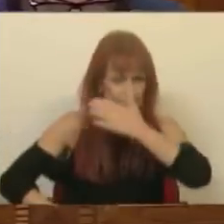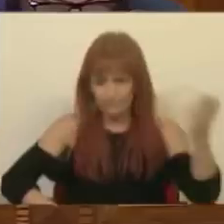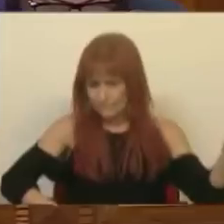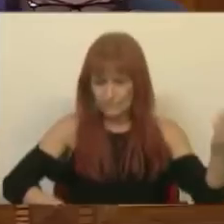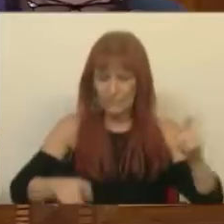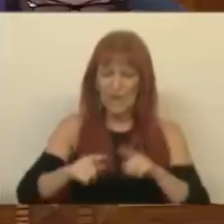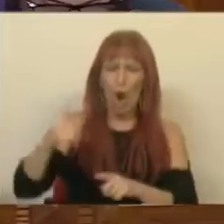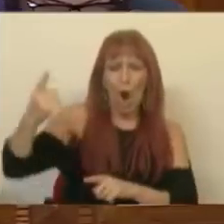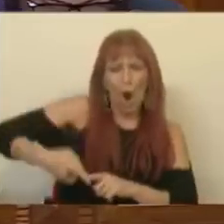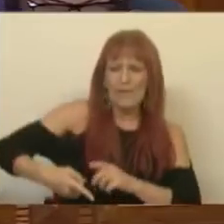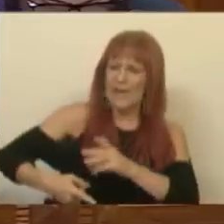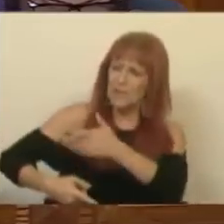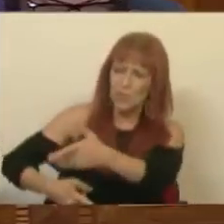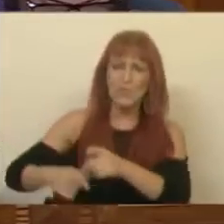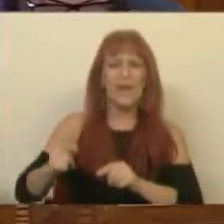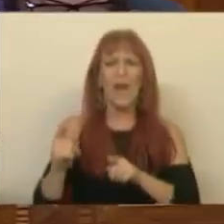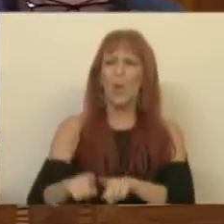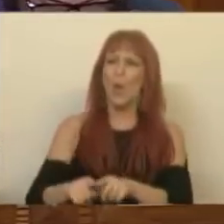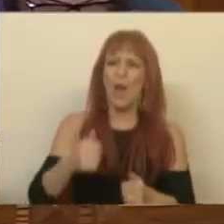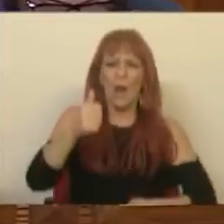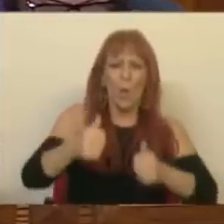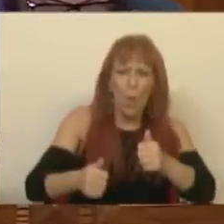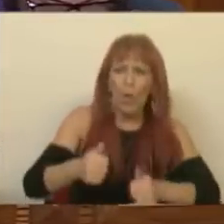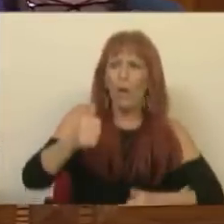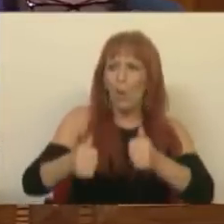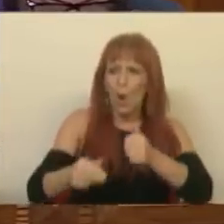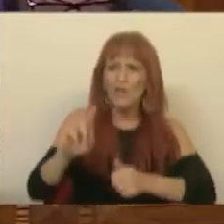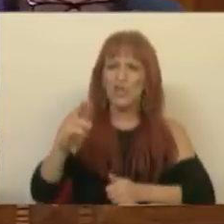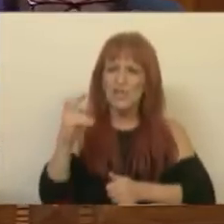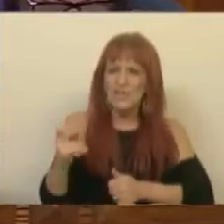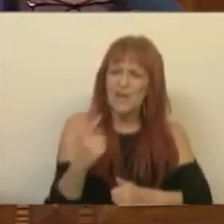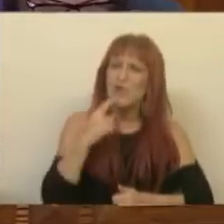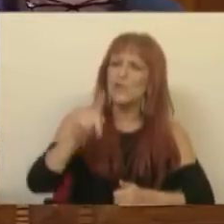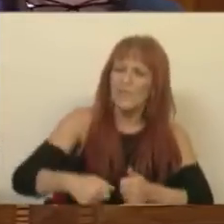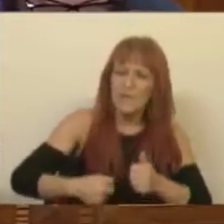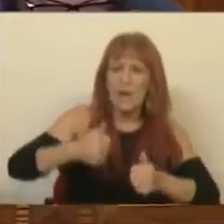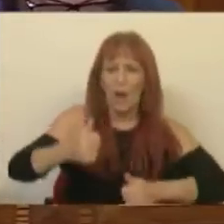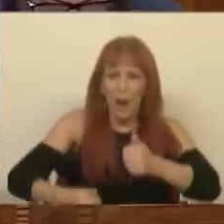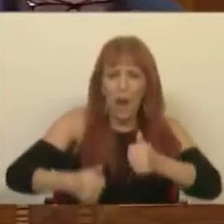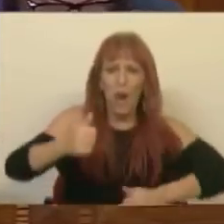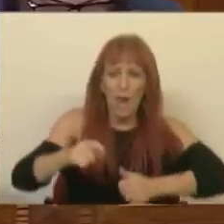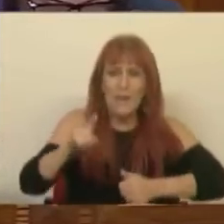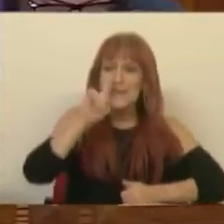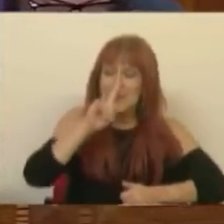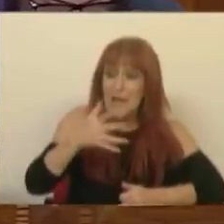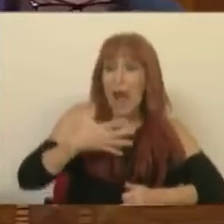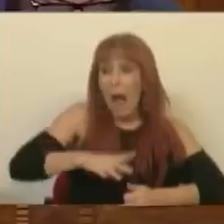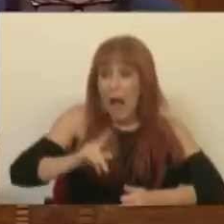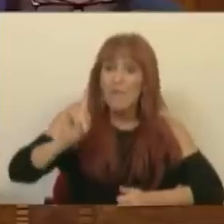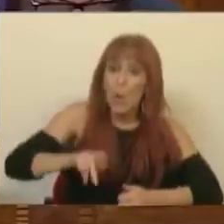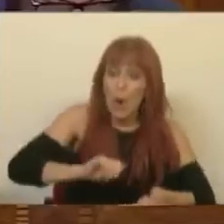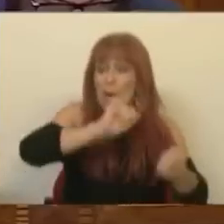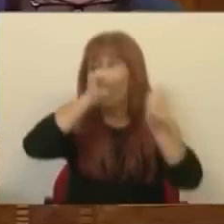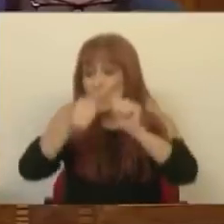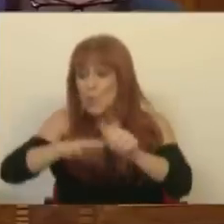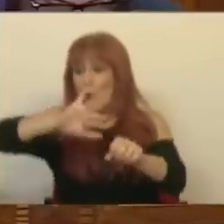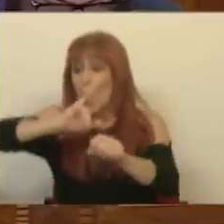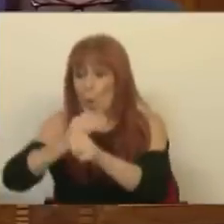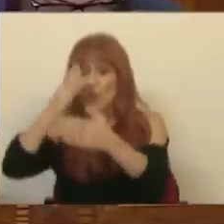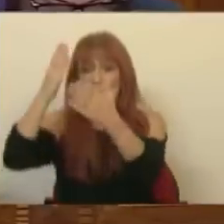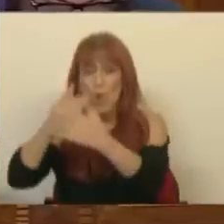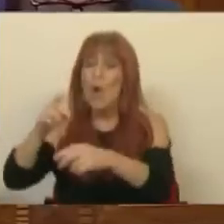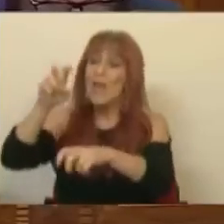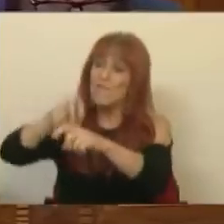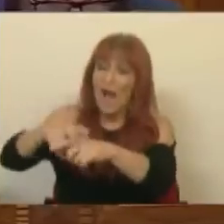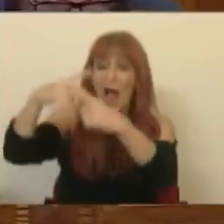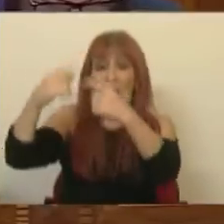essa obrigatoriedade de andar a concorrer descendo Esses exames as pessoas concorrem se e quando quiserem mudar para outras escola e